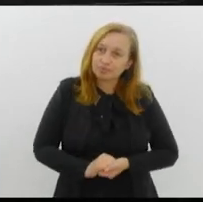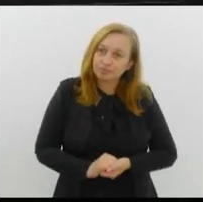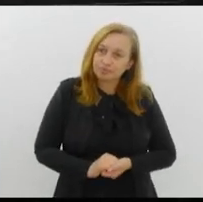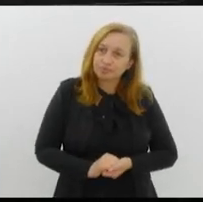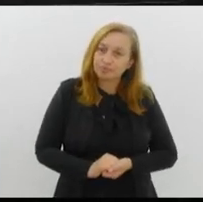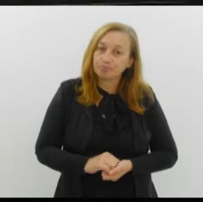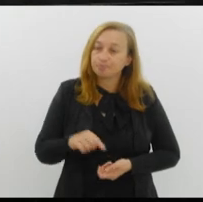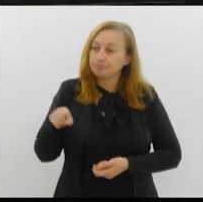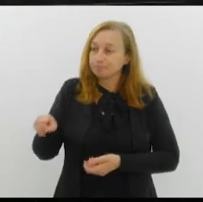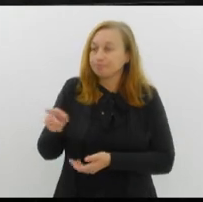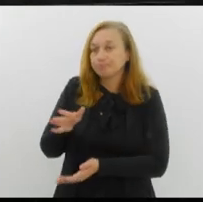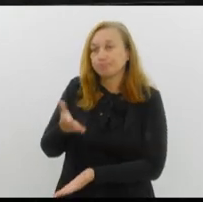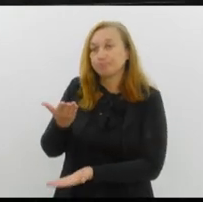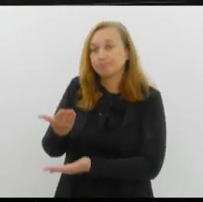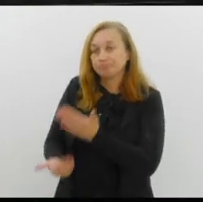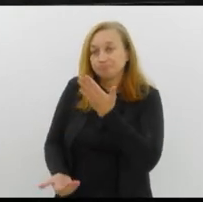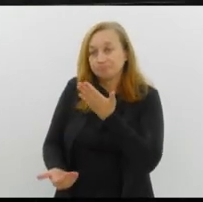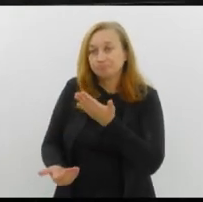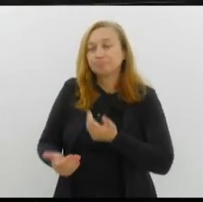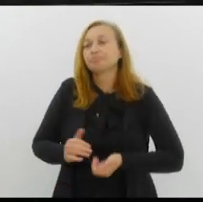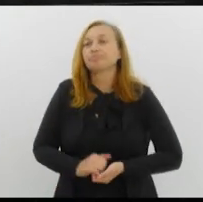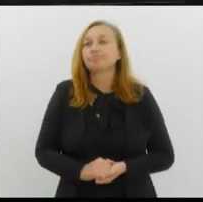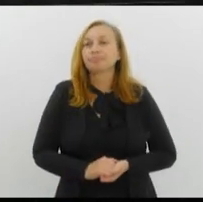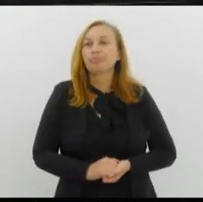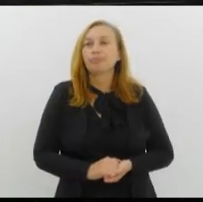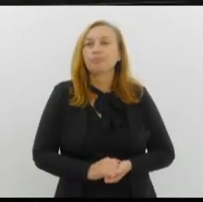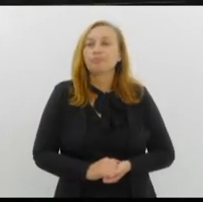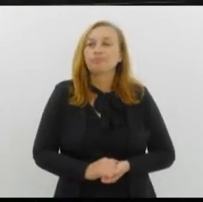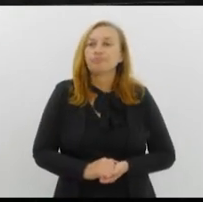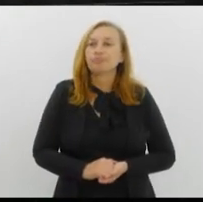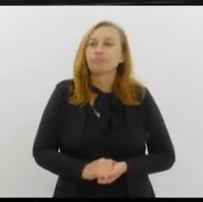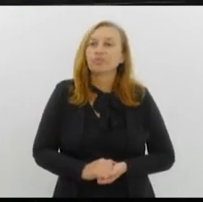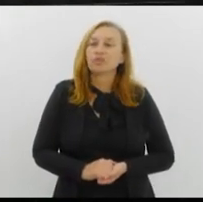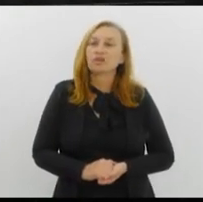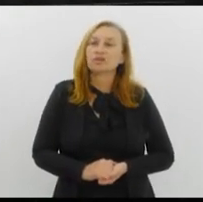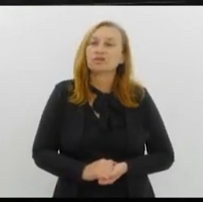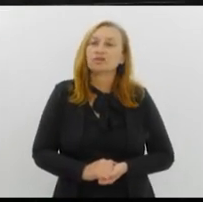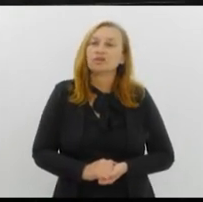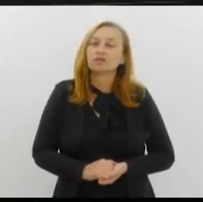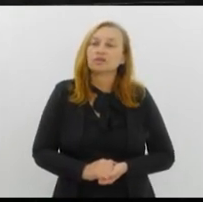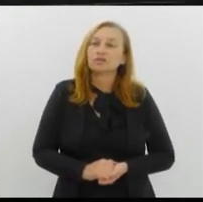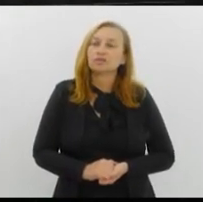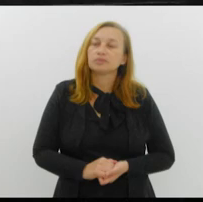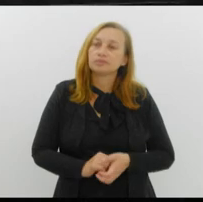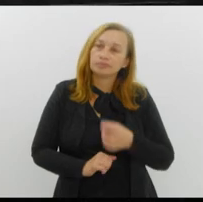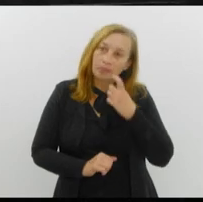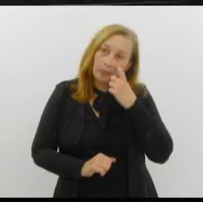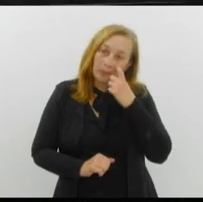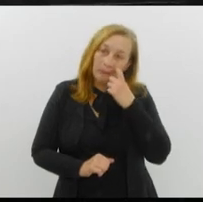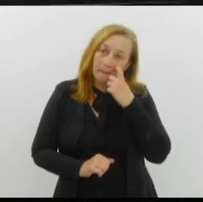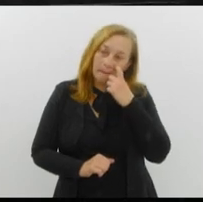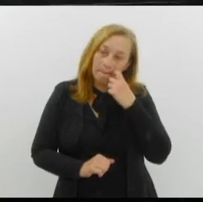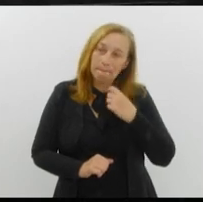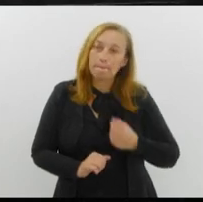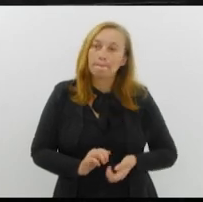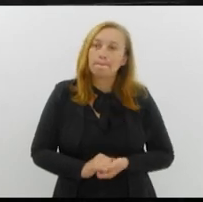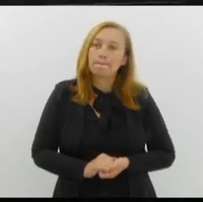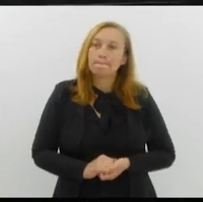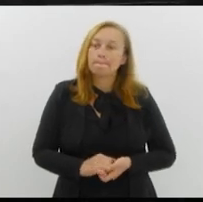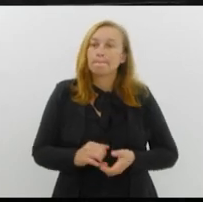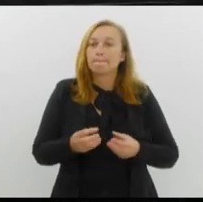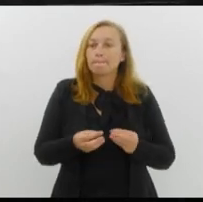Esse déficit é prenúncio de uma derrocada imensa que temos pela frente.